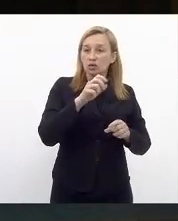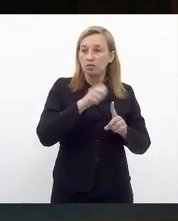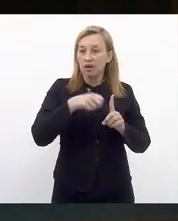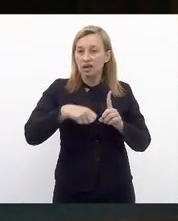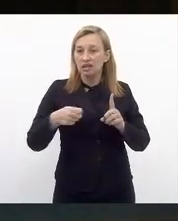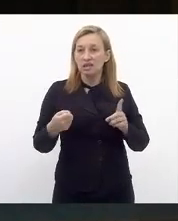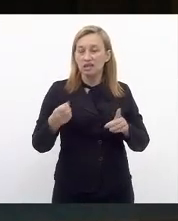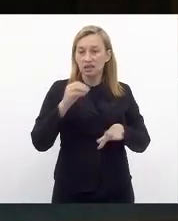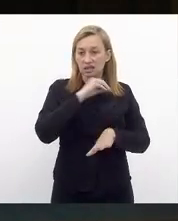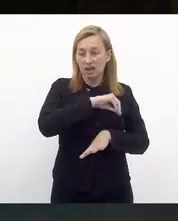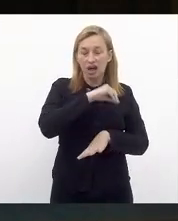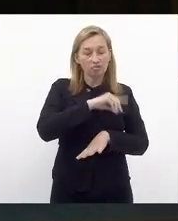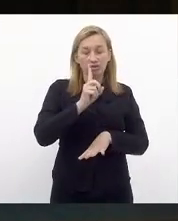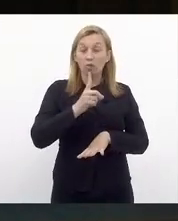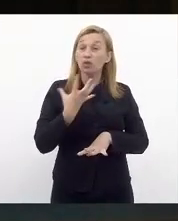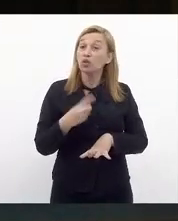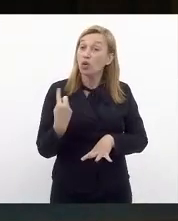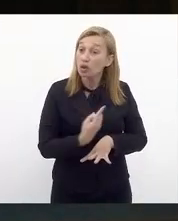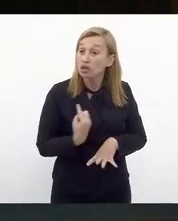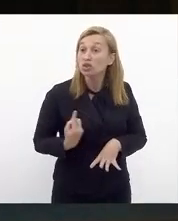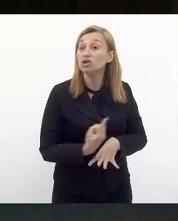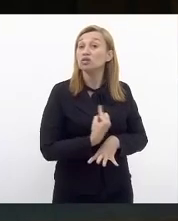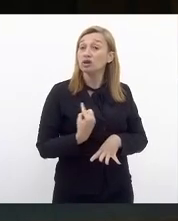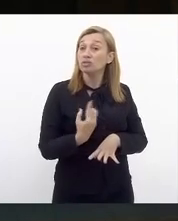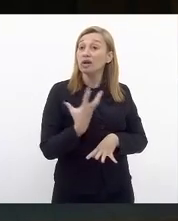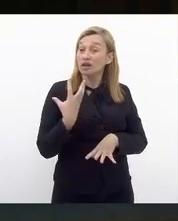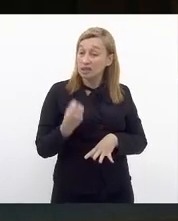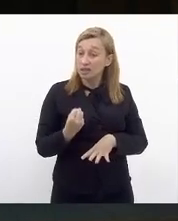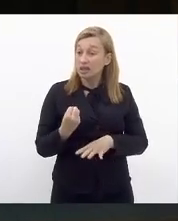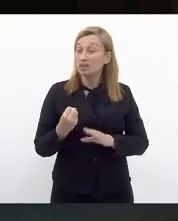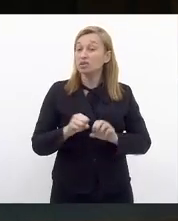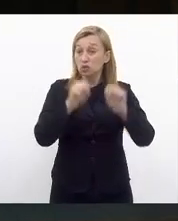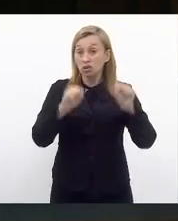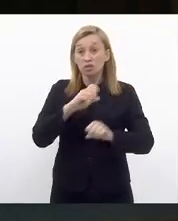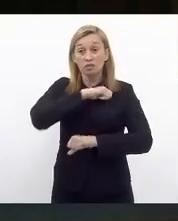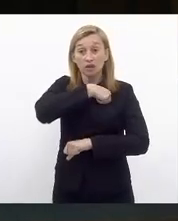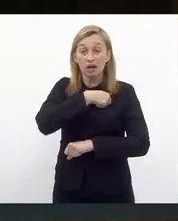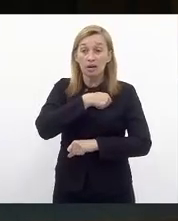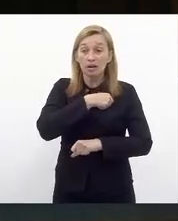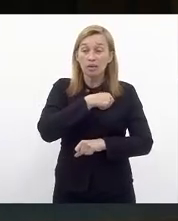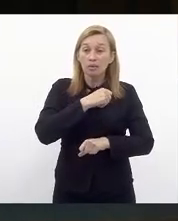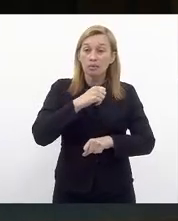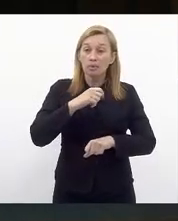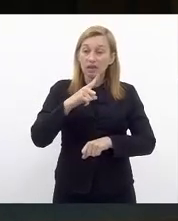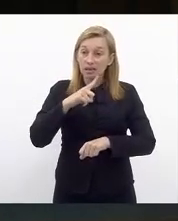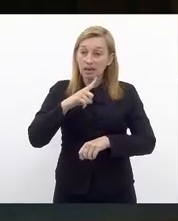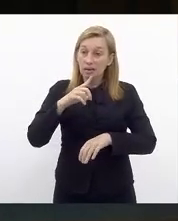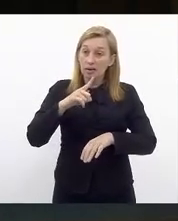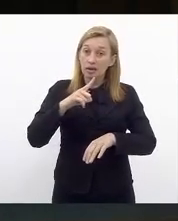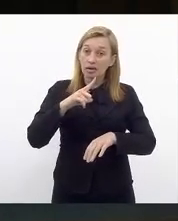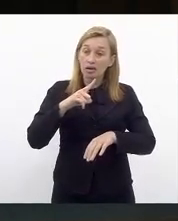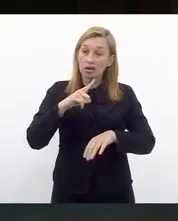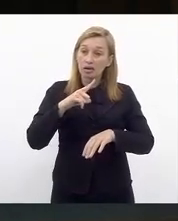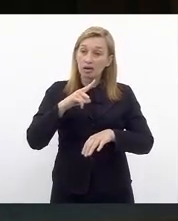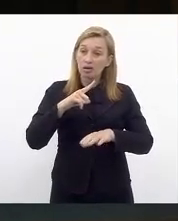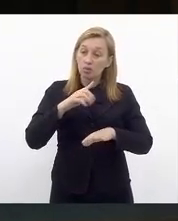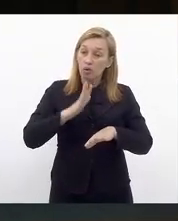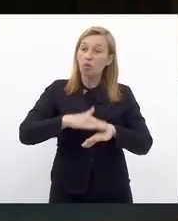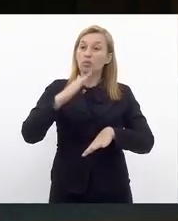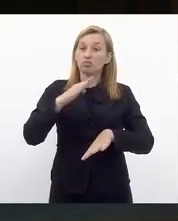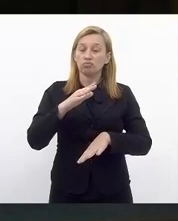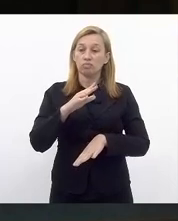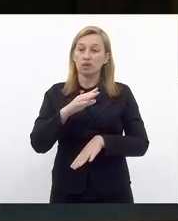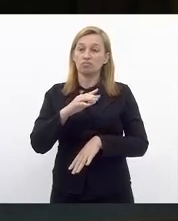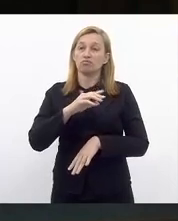salário não nós estamos aderindo a nós estamos aderindo ao regime de apuração fiscal para aumentar salário é para